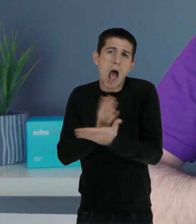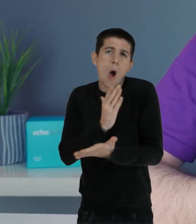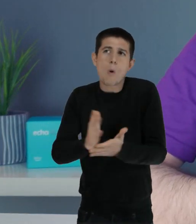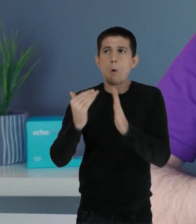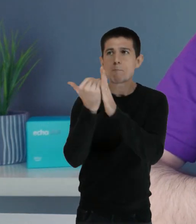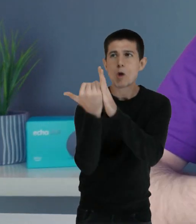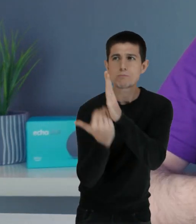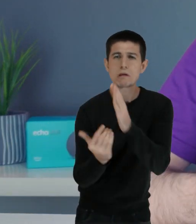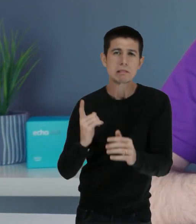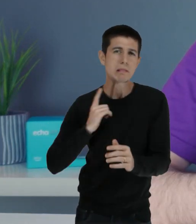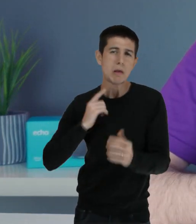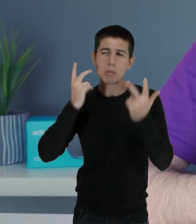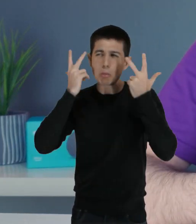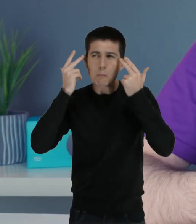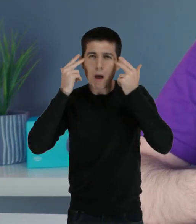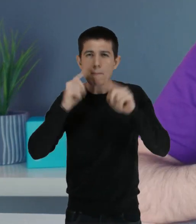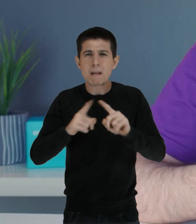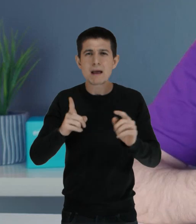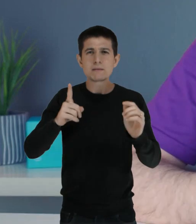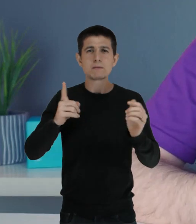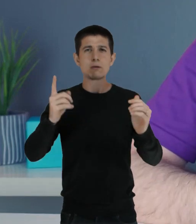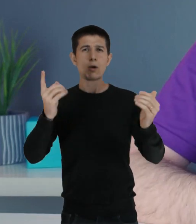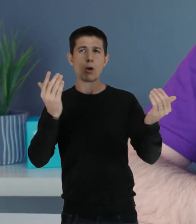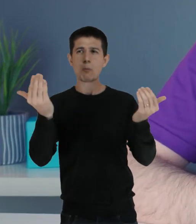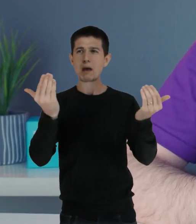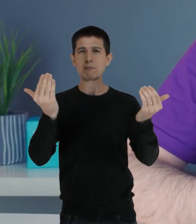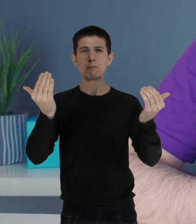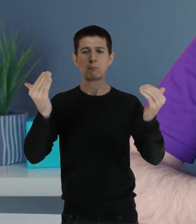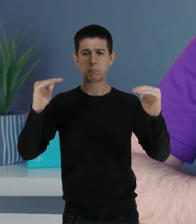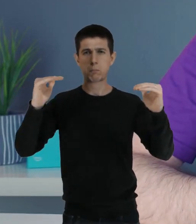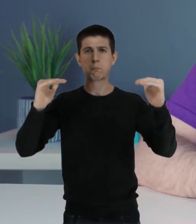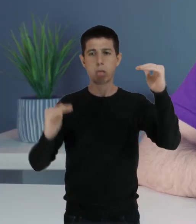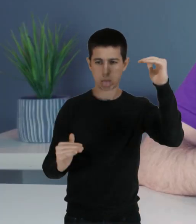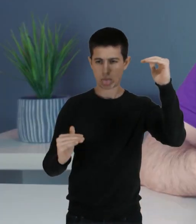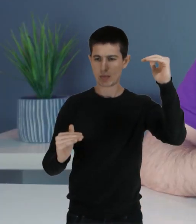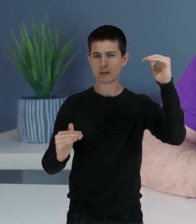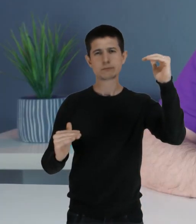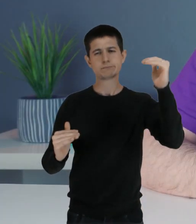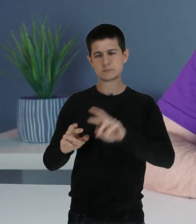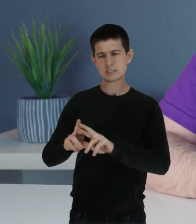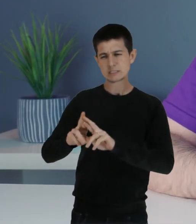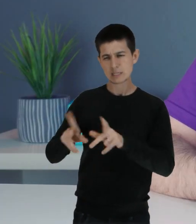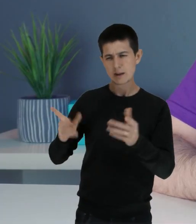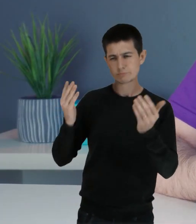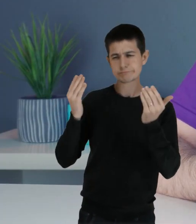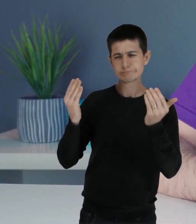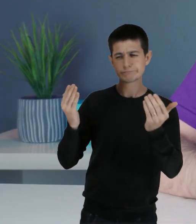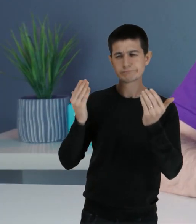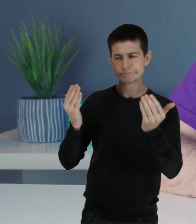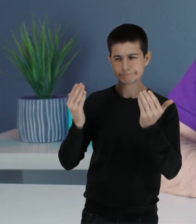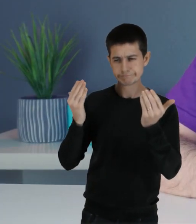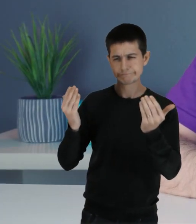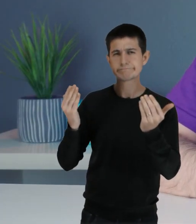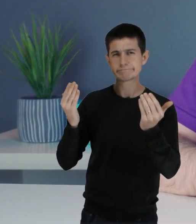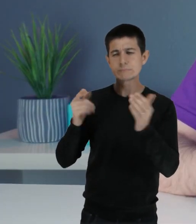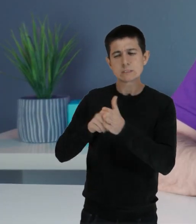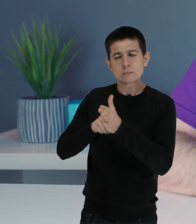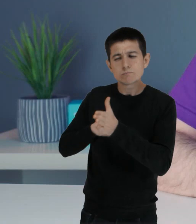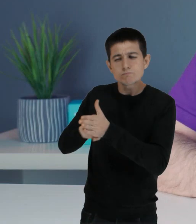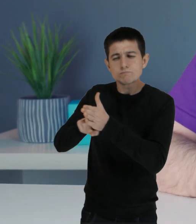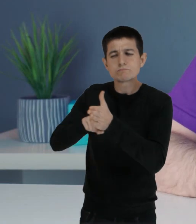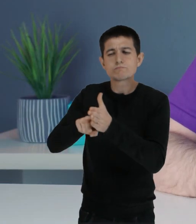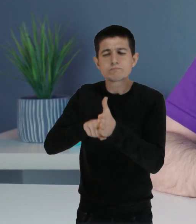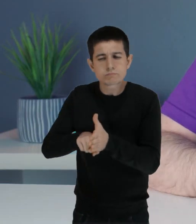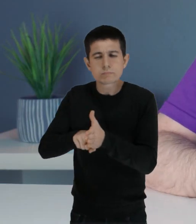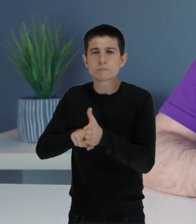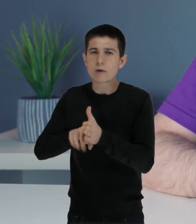do mercado, é justo pensar que pode ter alguma coisa errada com ele. Se o preço estiver muito baixo, já suspeite e analise